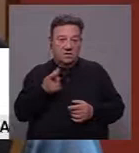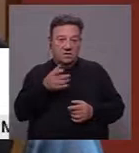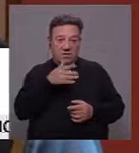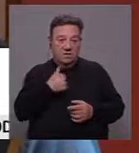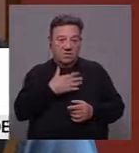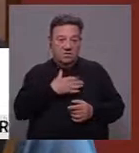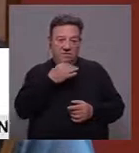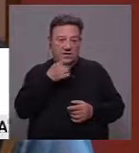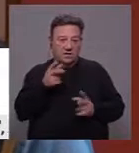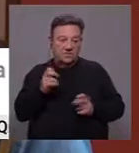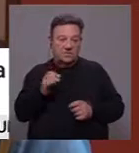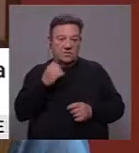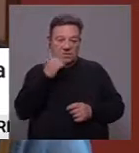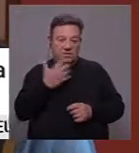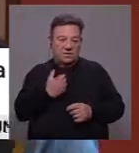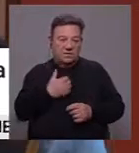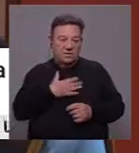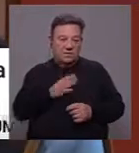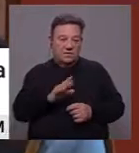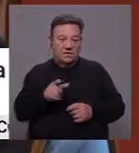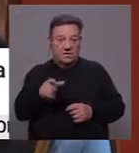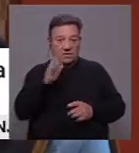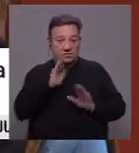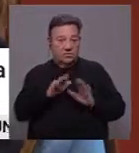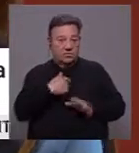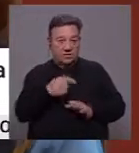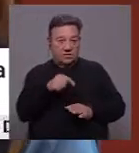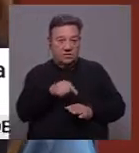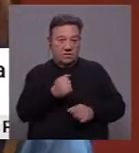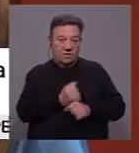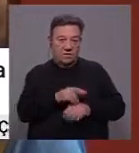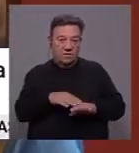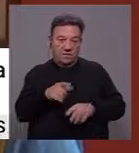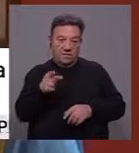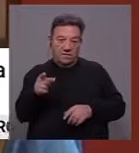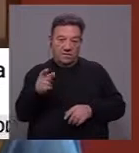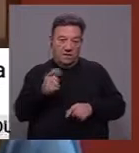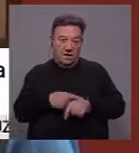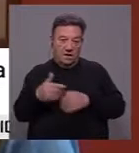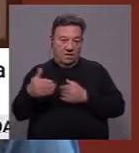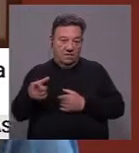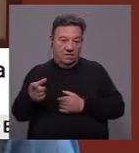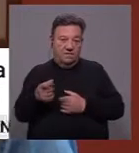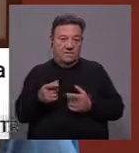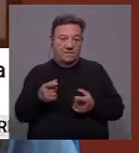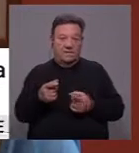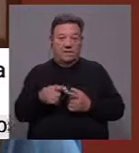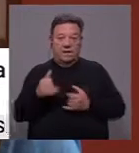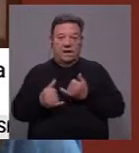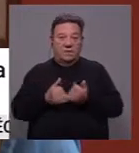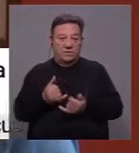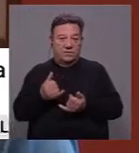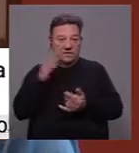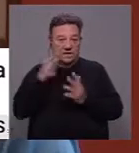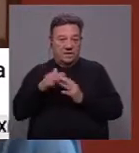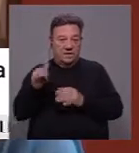mesmo, eu não quero falar deste assunto, é muito doloroso para mim. Por isso esta exposição que nós temos aqui, obras realizadas nessa altura e após